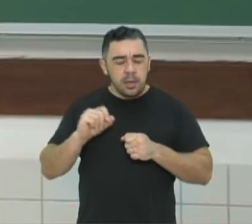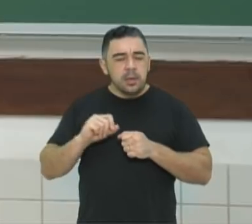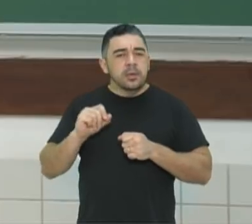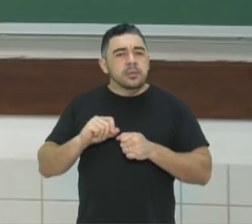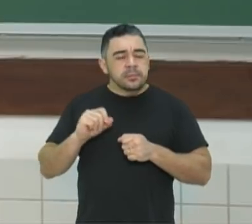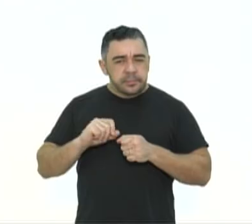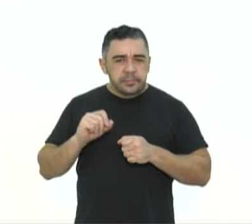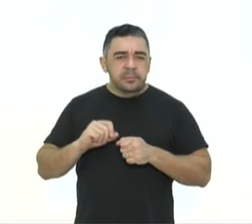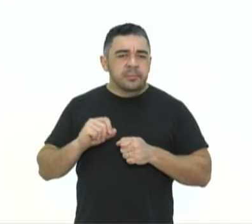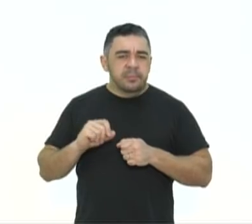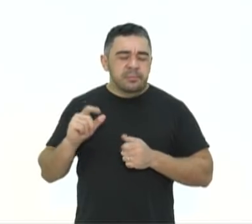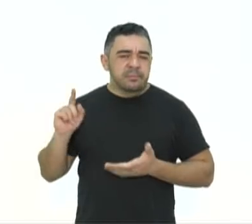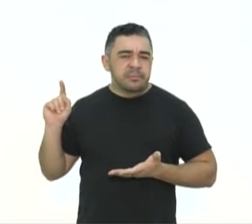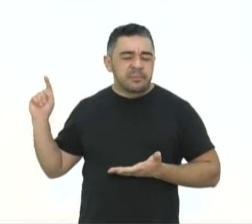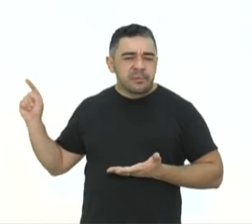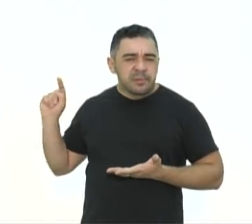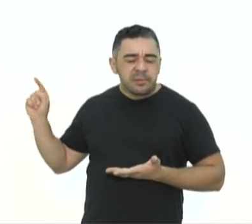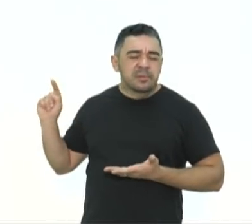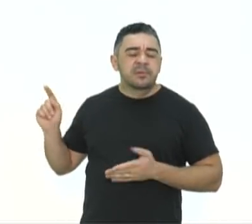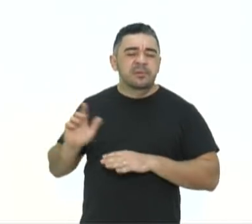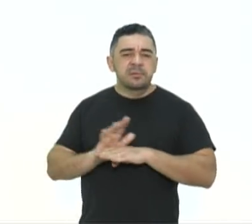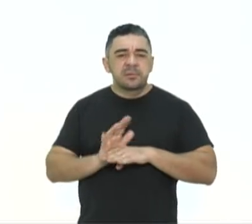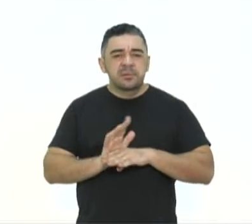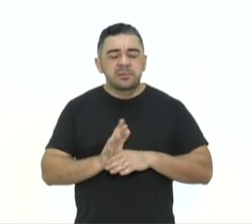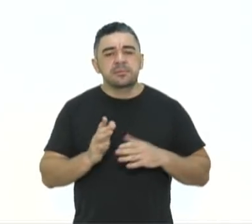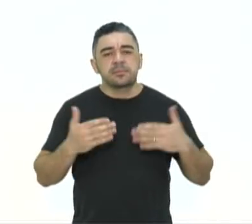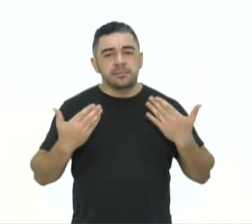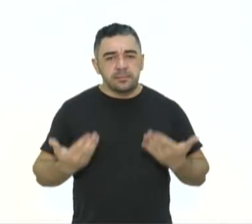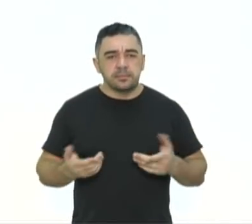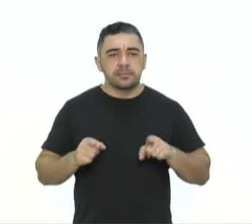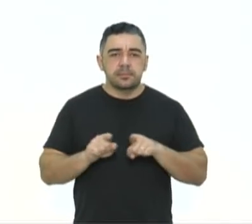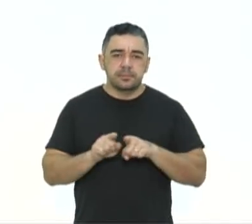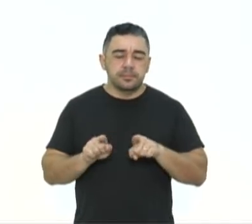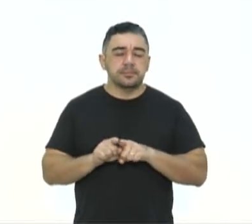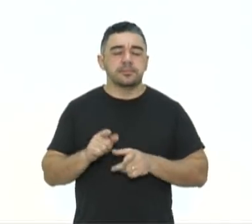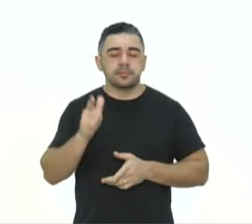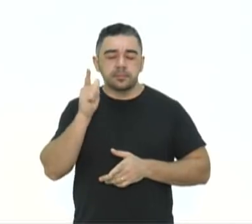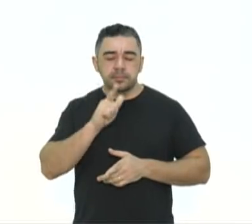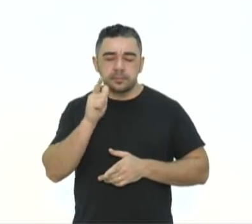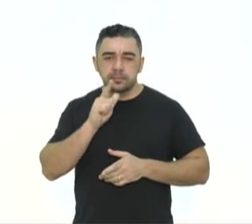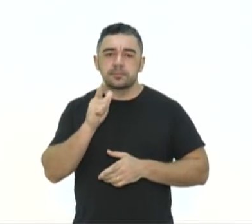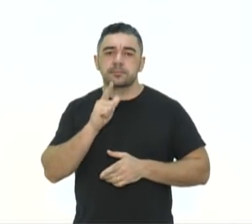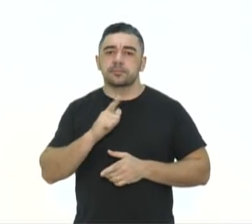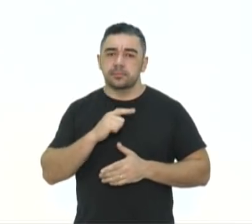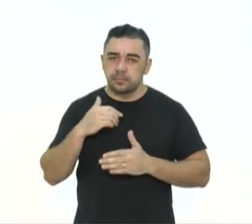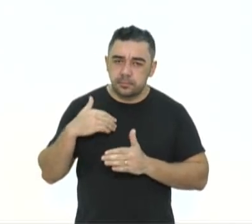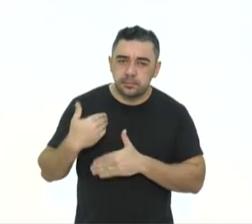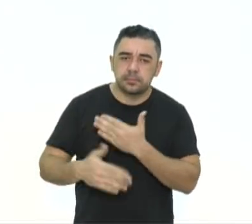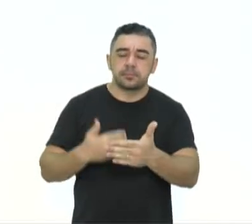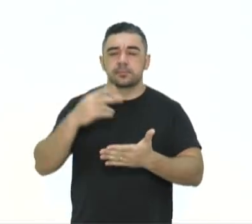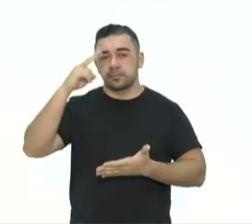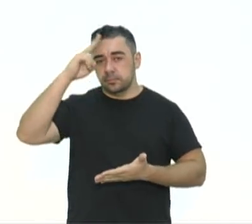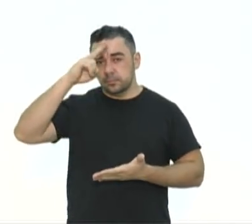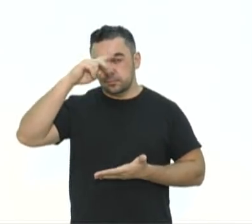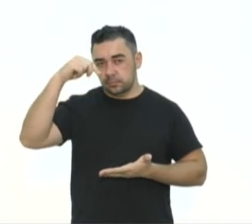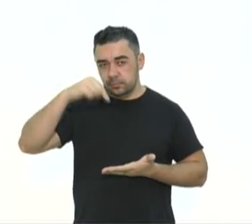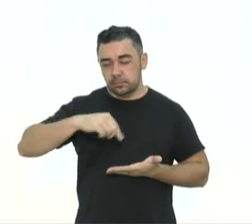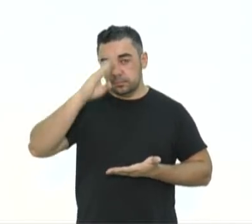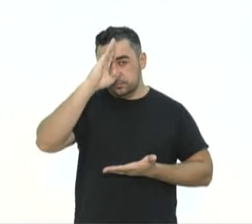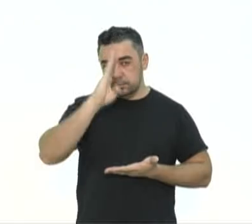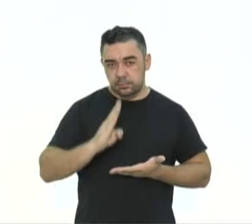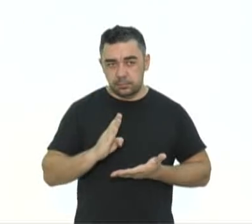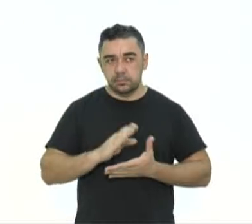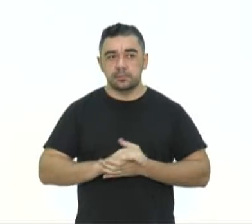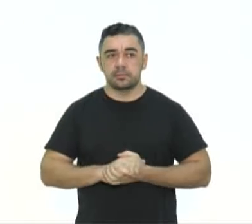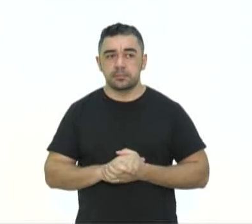trabalho, essa animação, mas que ganhou grande projeção para a questão da história da animação no nosso país,